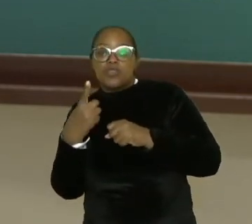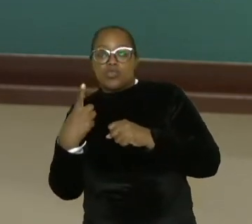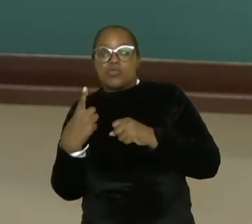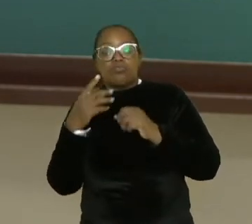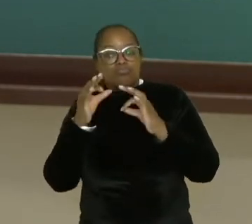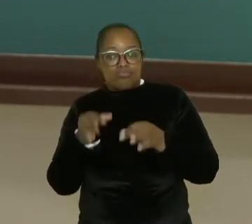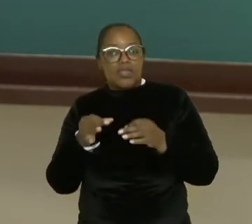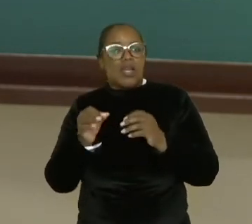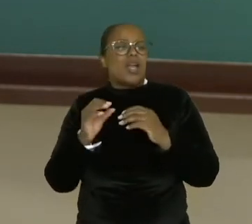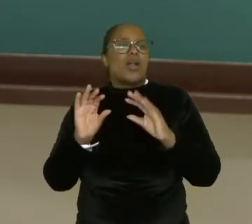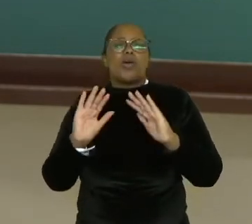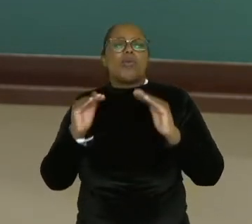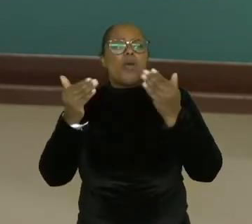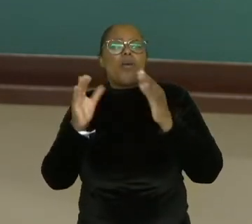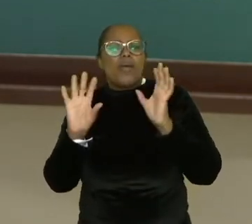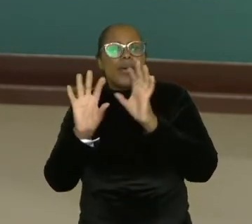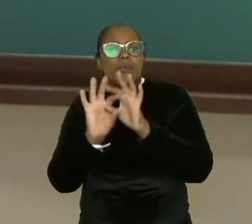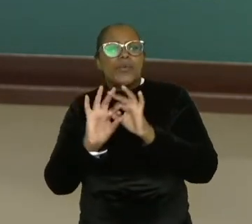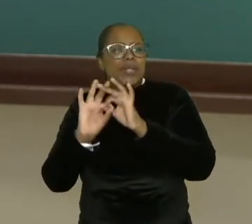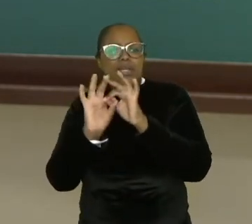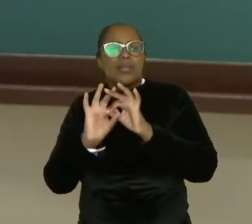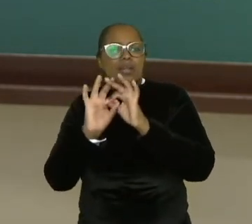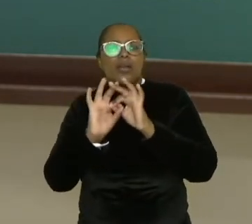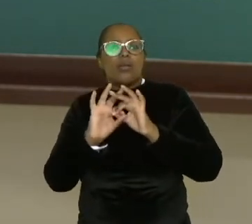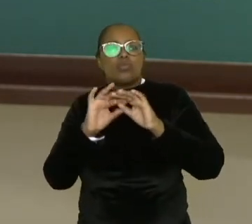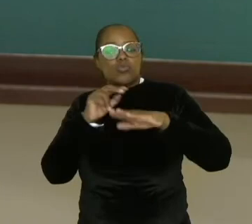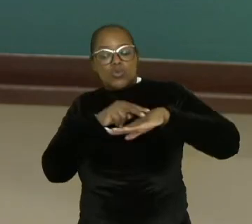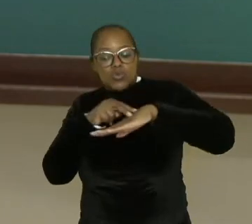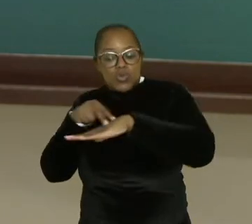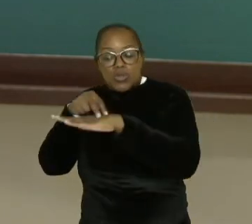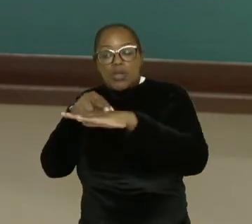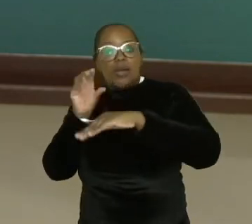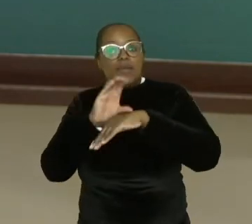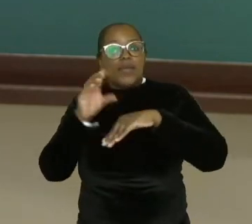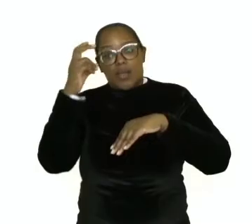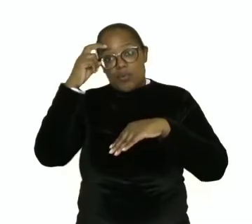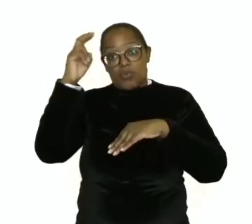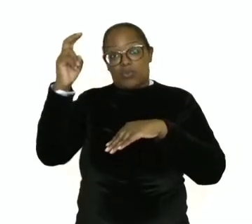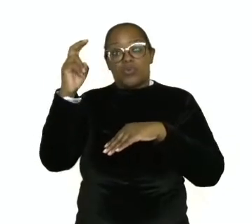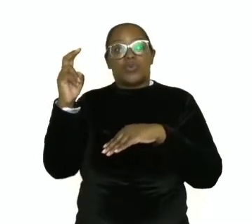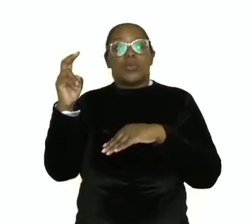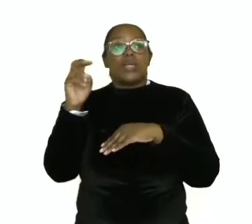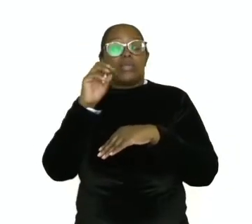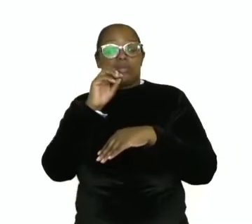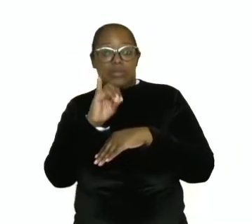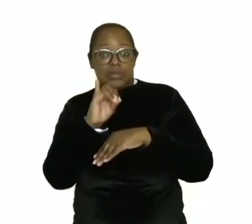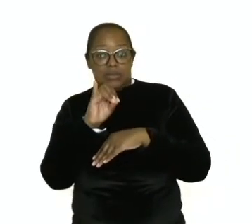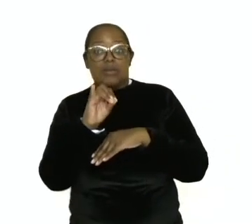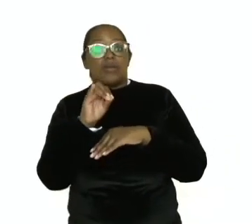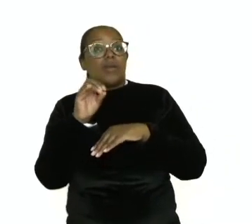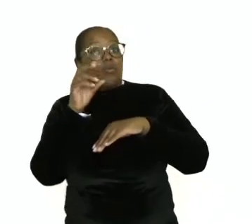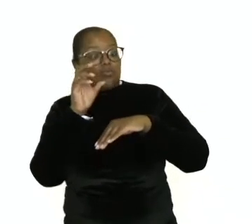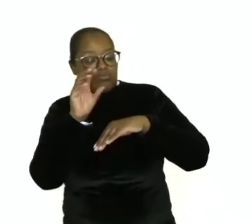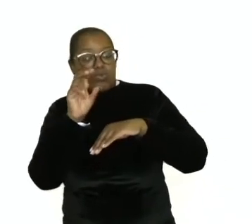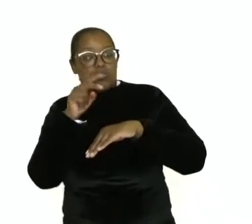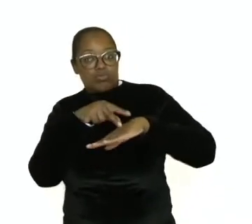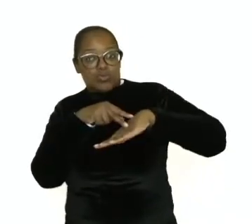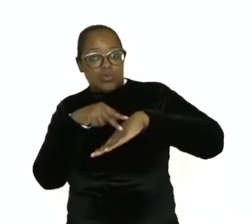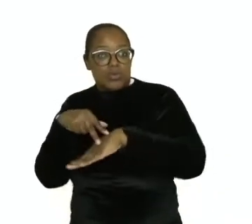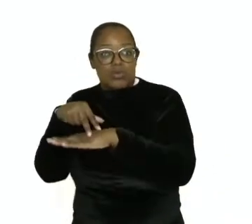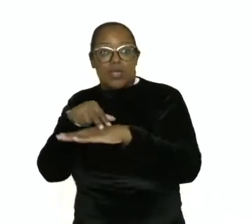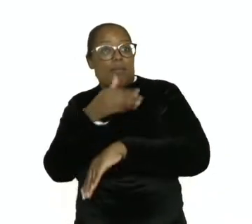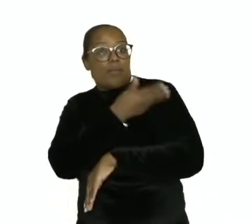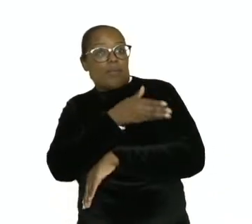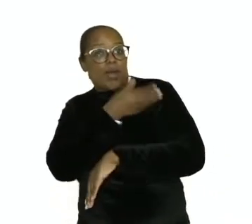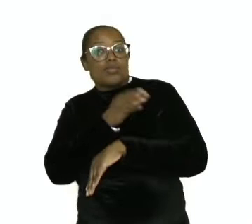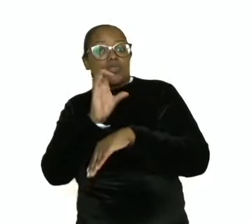Então, qual que é a ligação do surf e da cultura? O surf, enquanto prática corporal, evoluiu para se